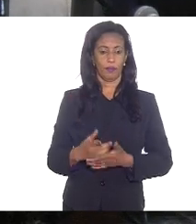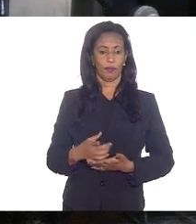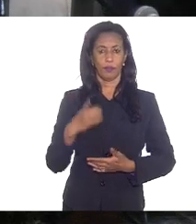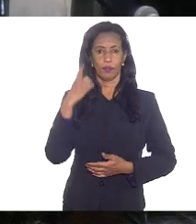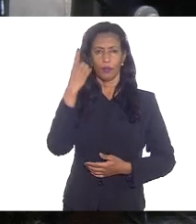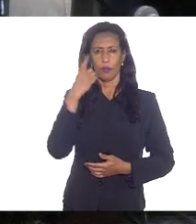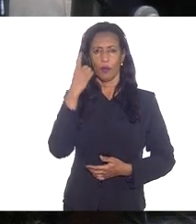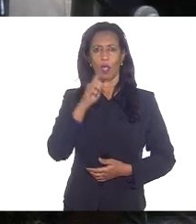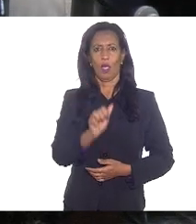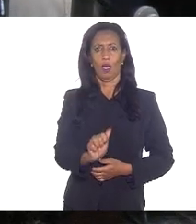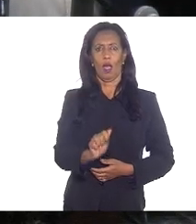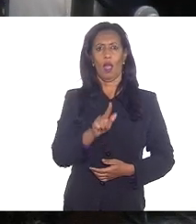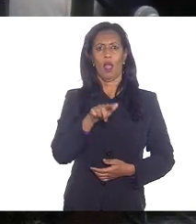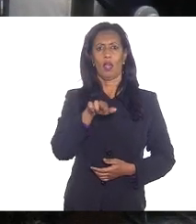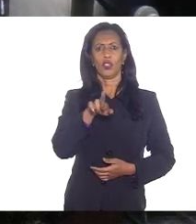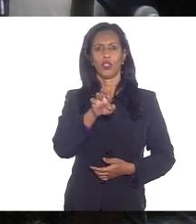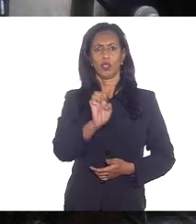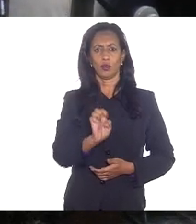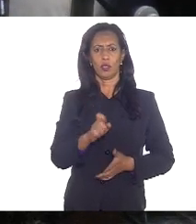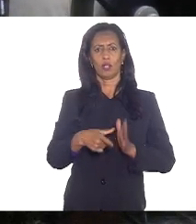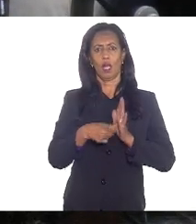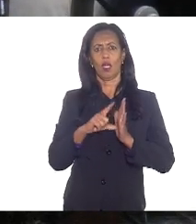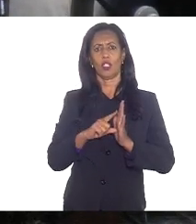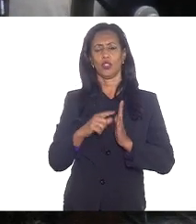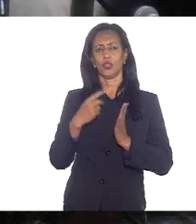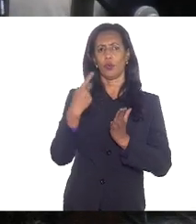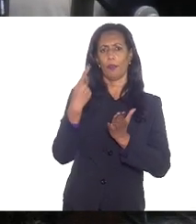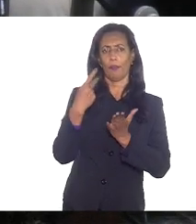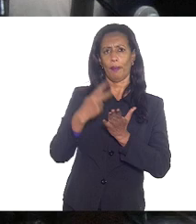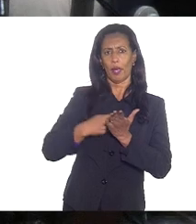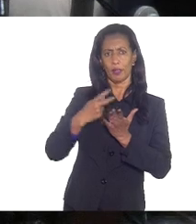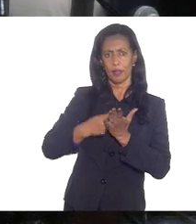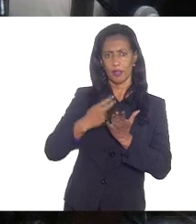Alexandre, antes de colhermos os pareceres,